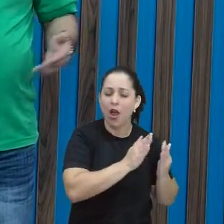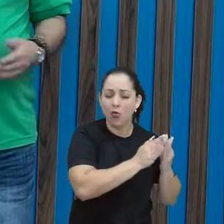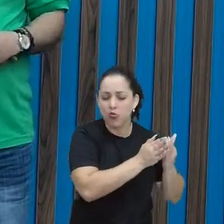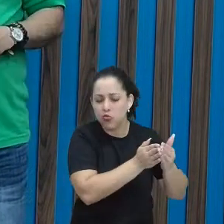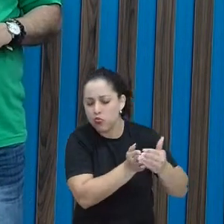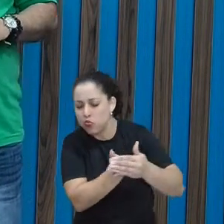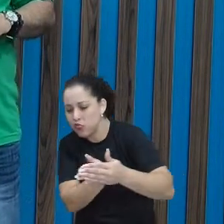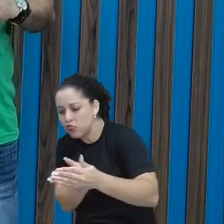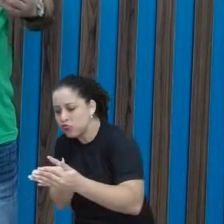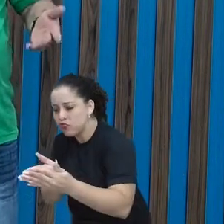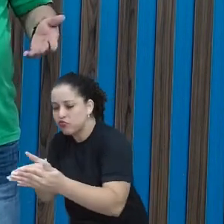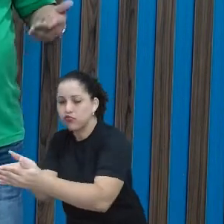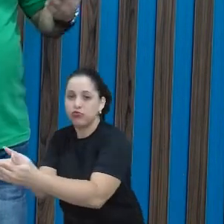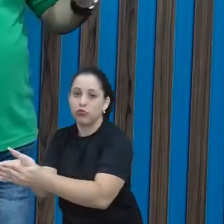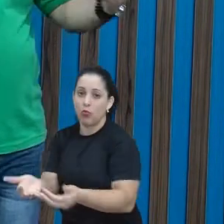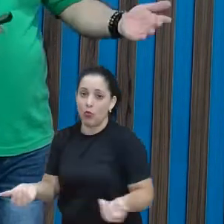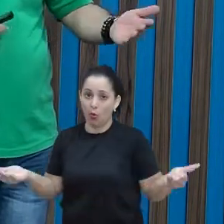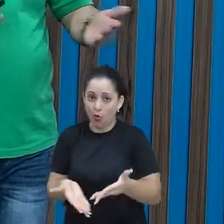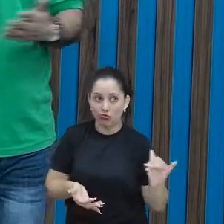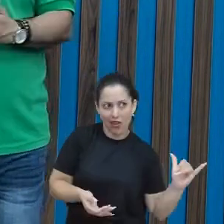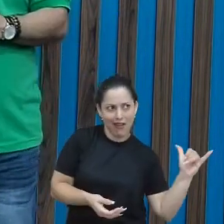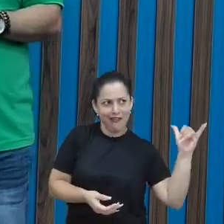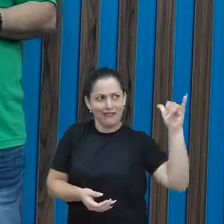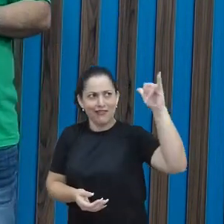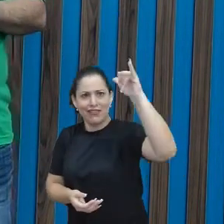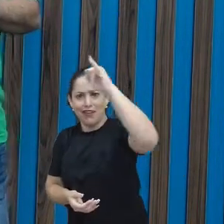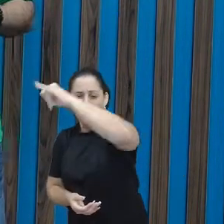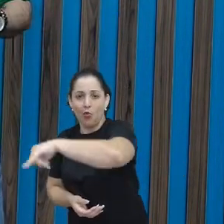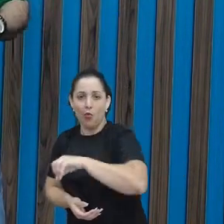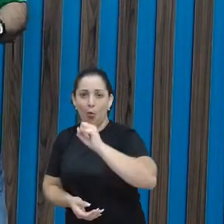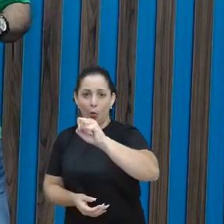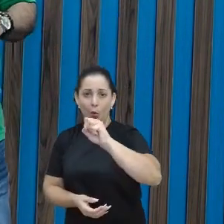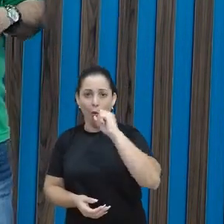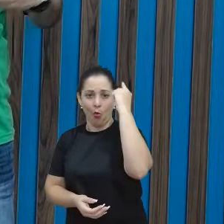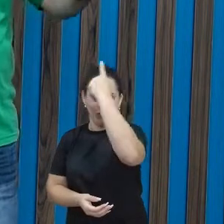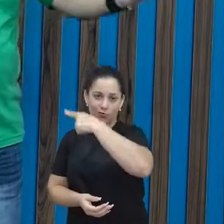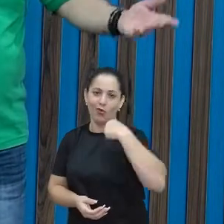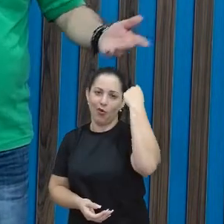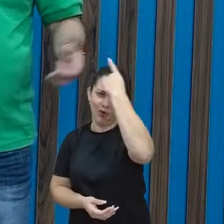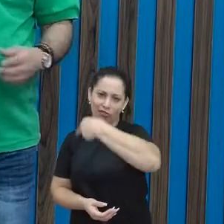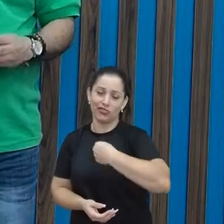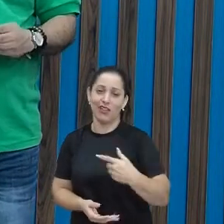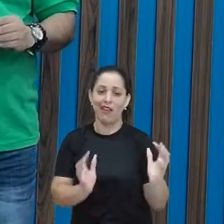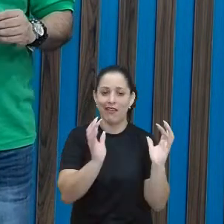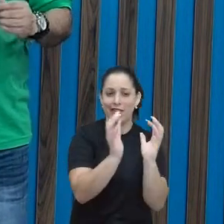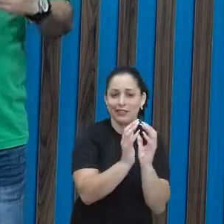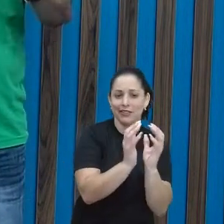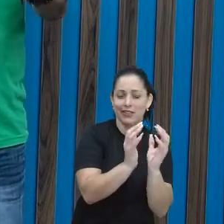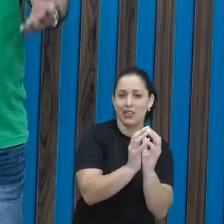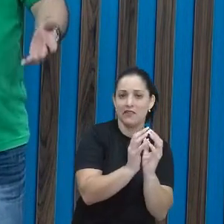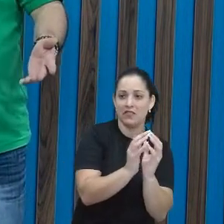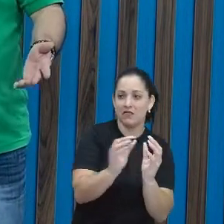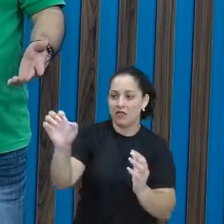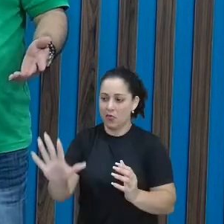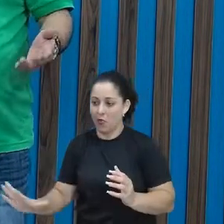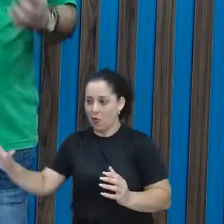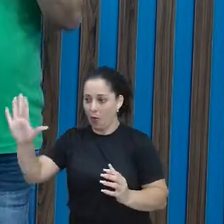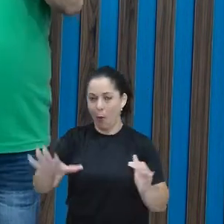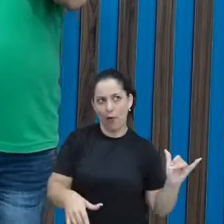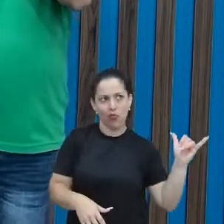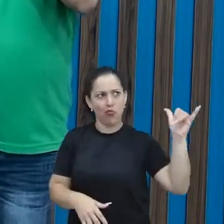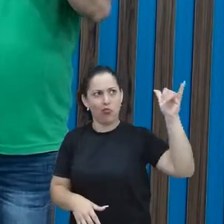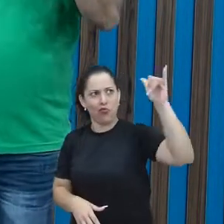né, um voo direto daqui de Recife para Lisboa, em Portugal, você faz em 8, 9 horas de